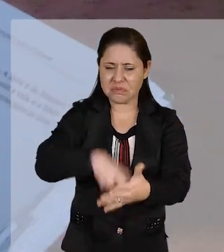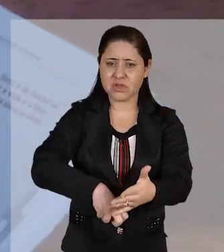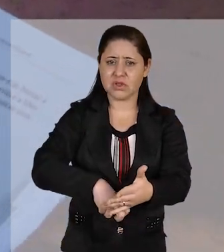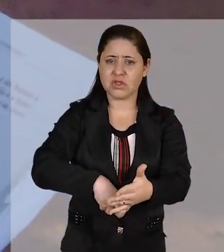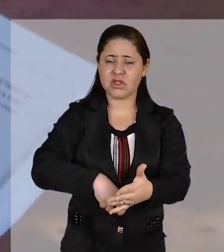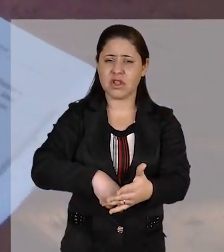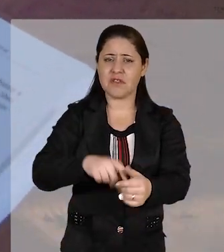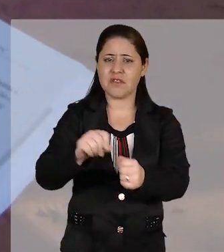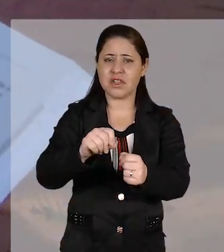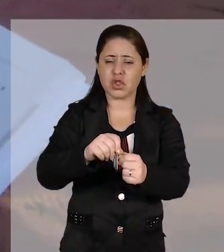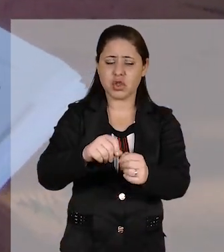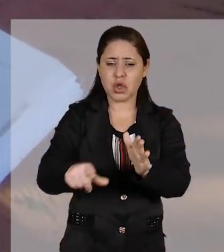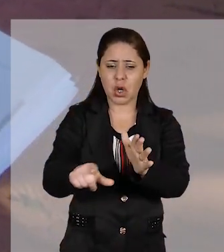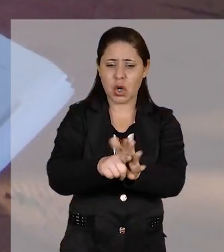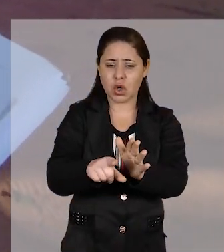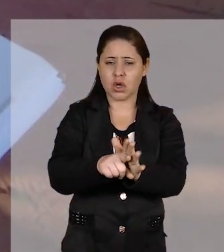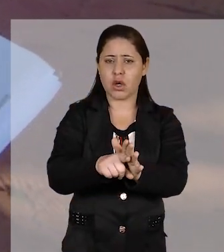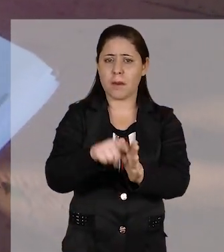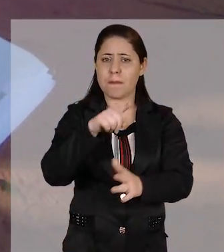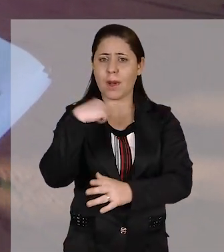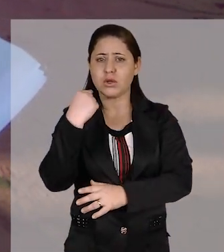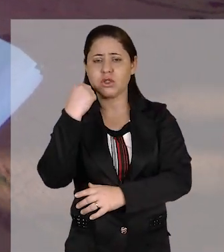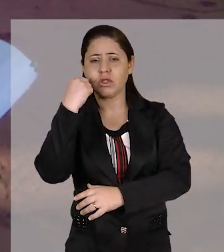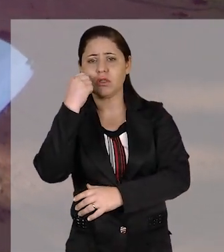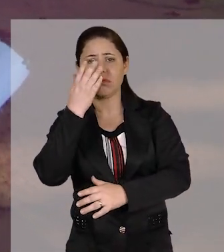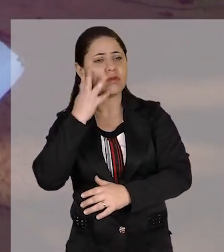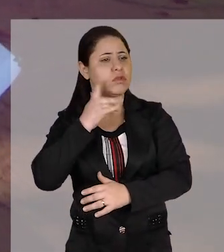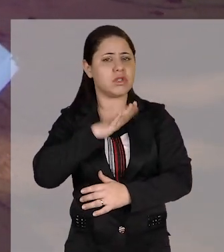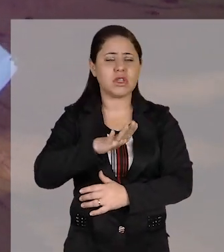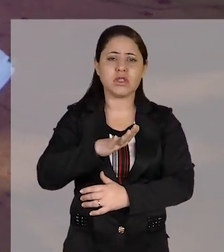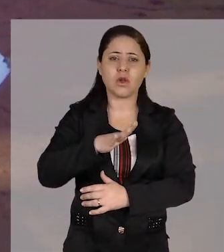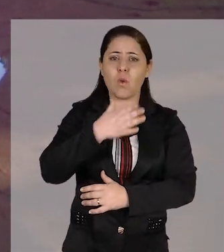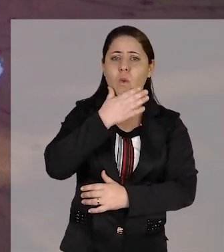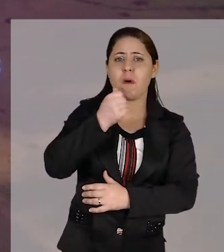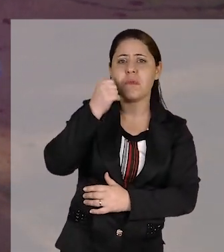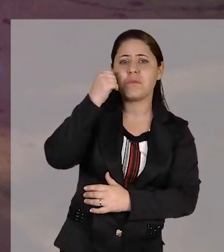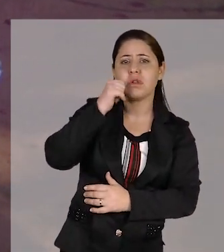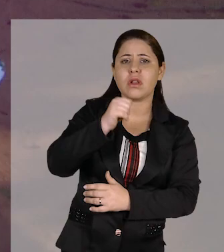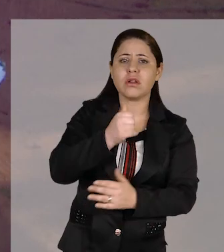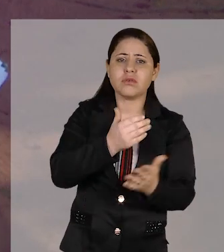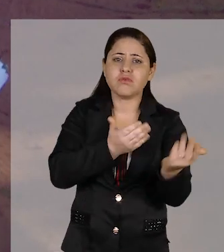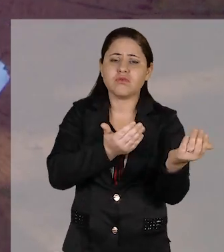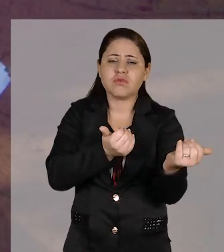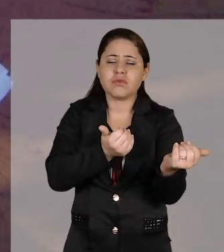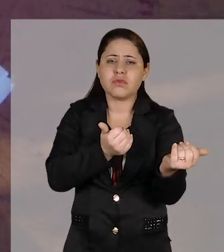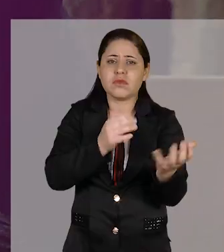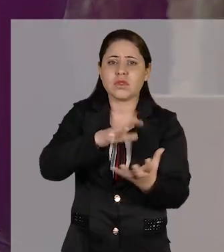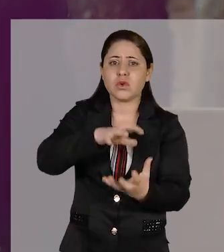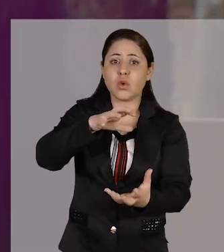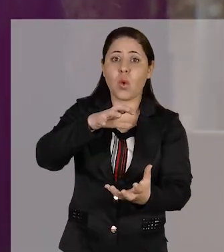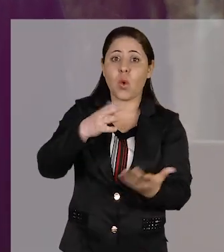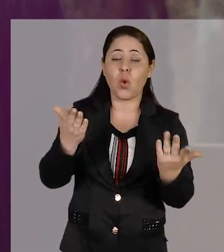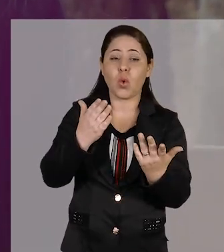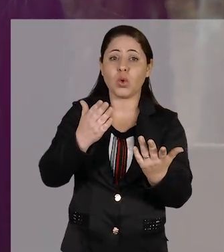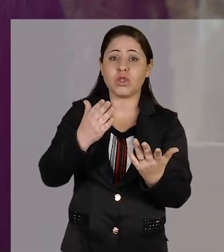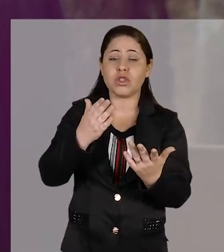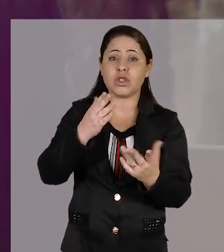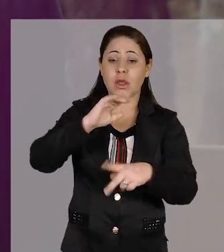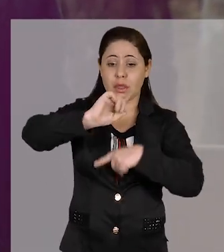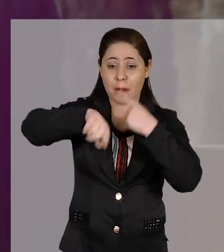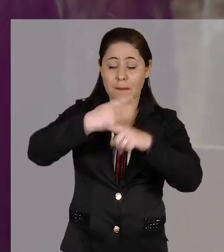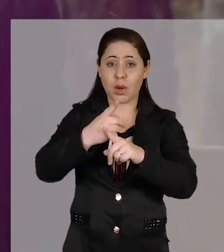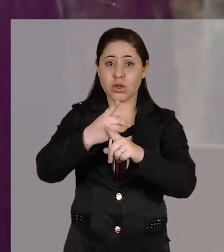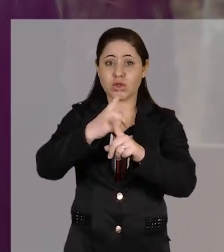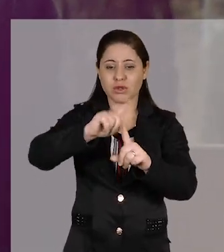Mundial. Legitimou mortes de crianças, homens, mulheres, idosos. Hoje, vivendo o pós-positivismo,